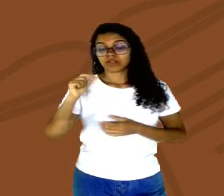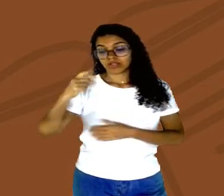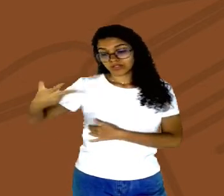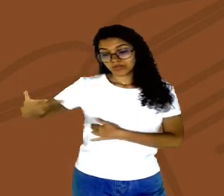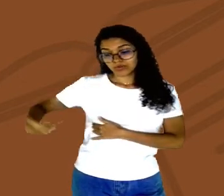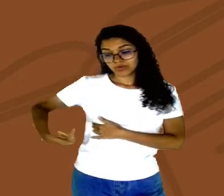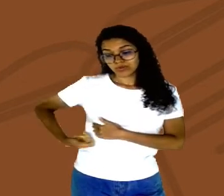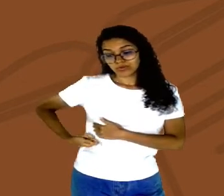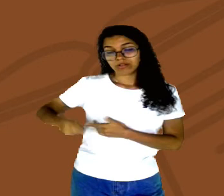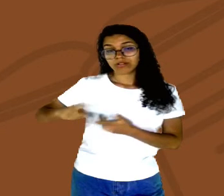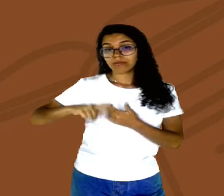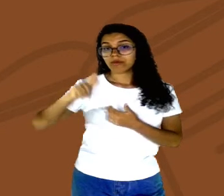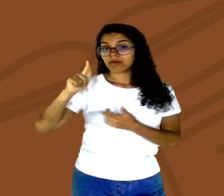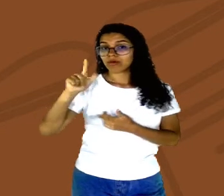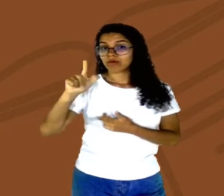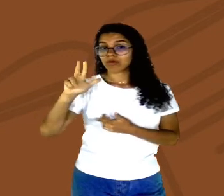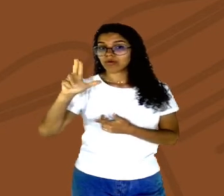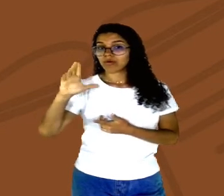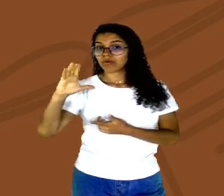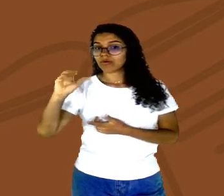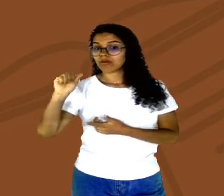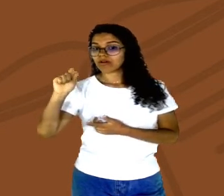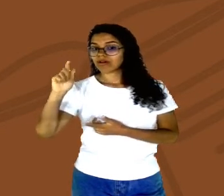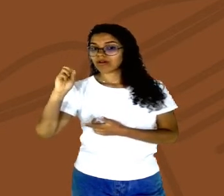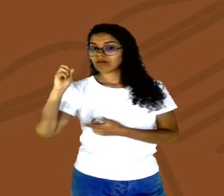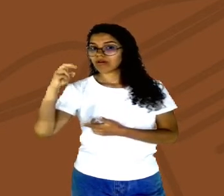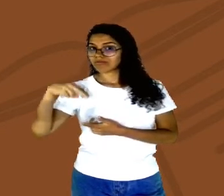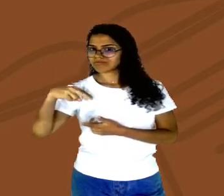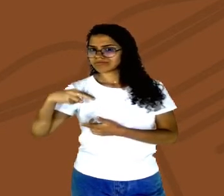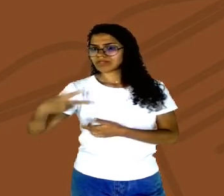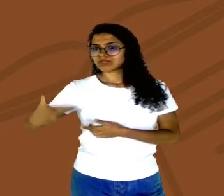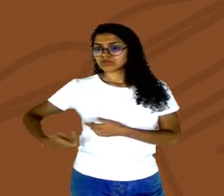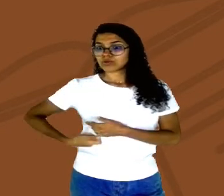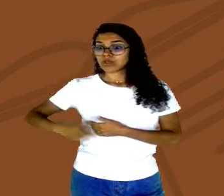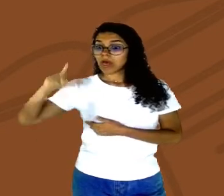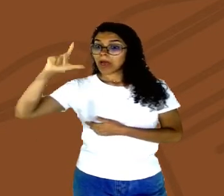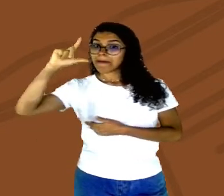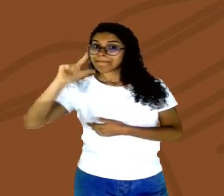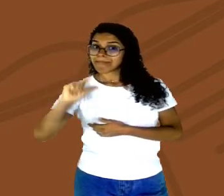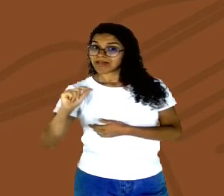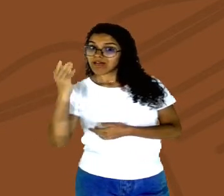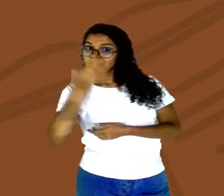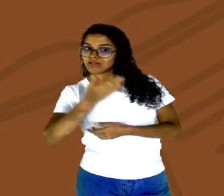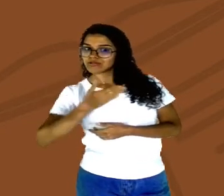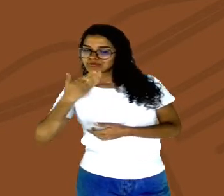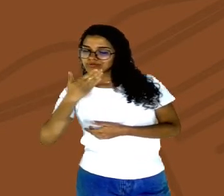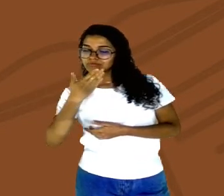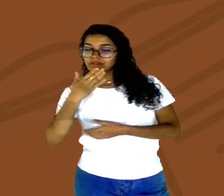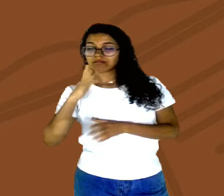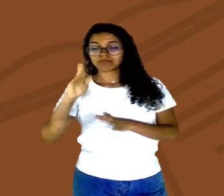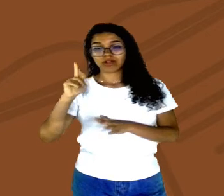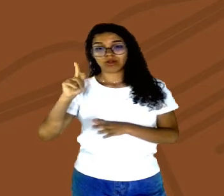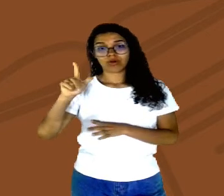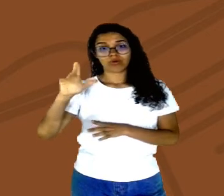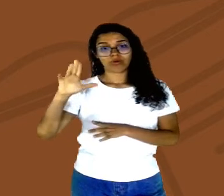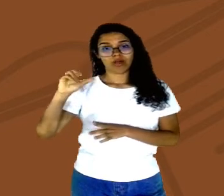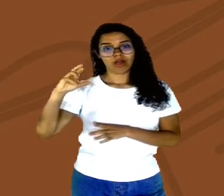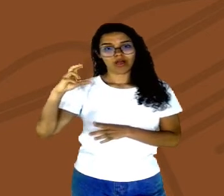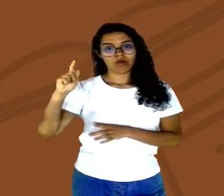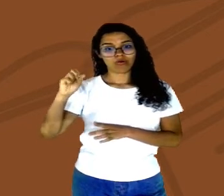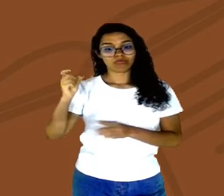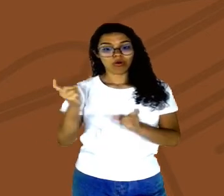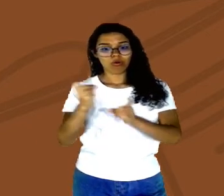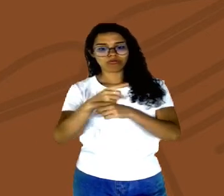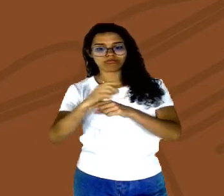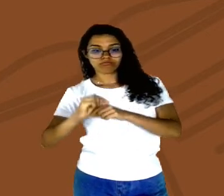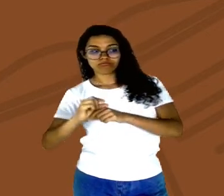e o glucagon. A insulina diminui a quantidade de açúcar no sangue e o glucagon aumenta, tá certo? É uma